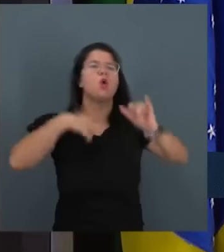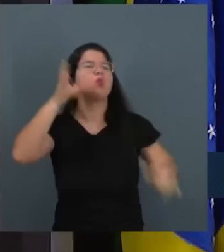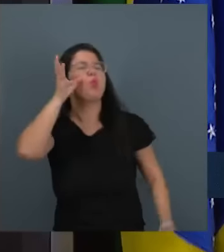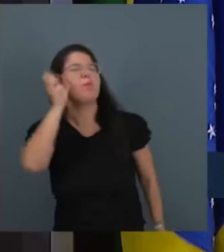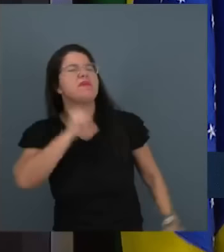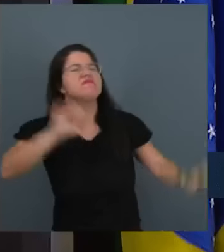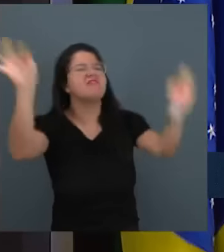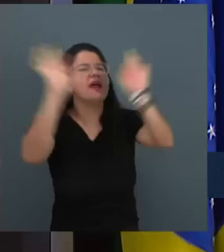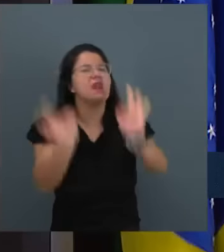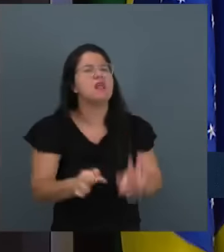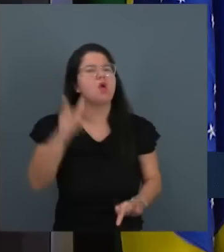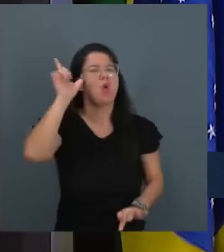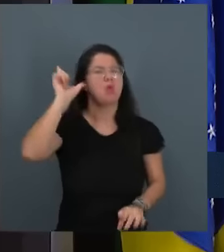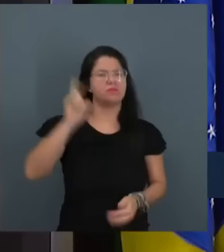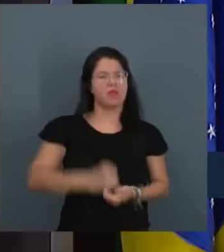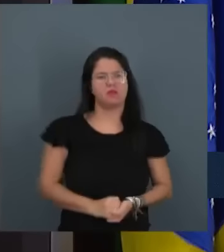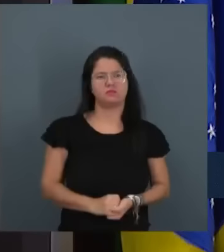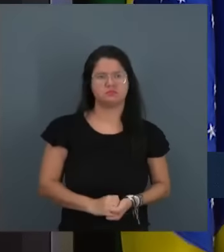feliz.